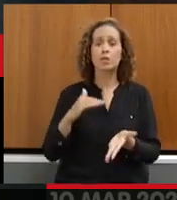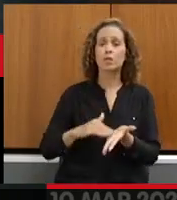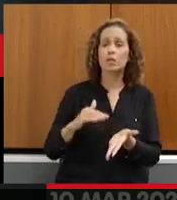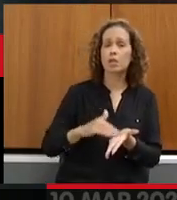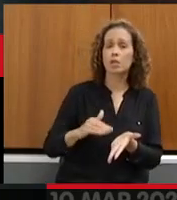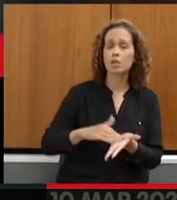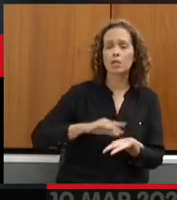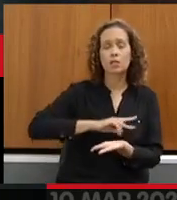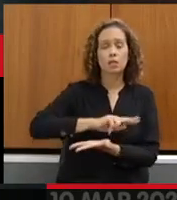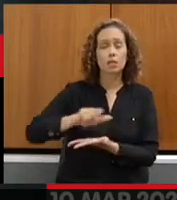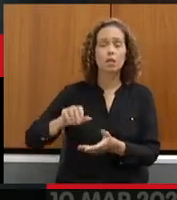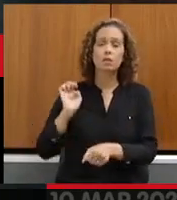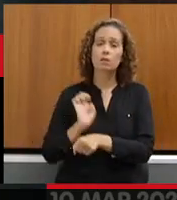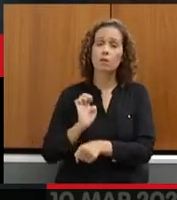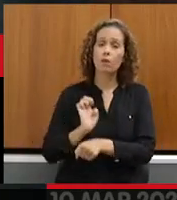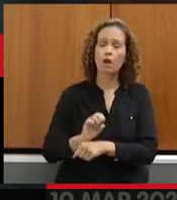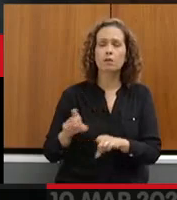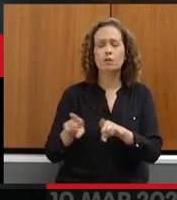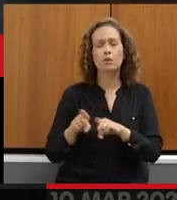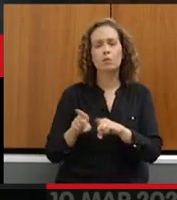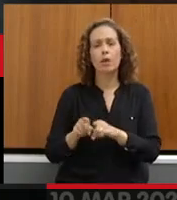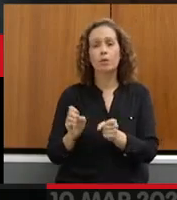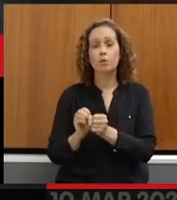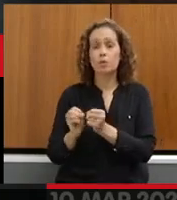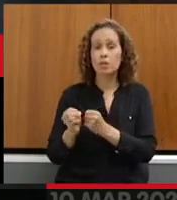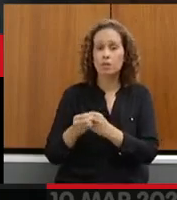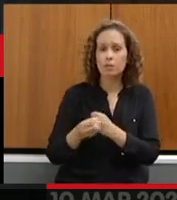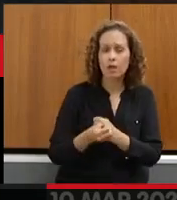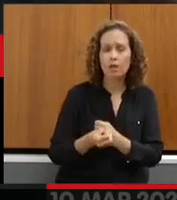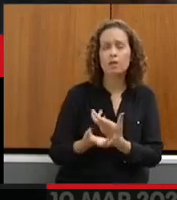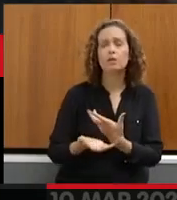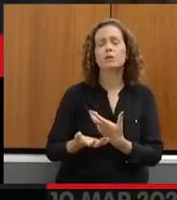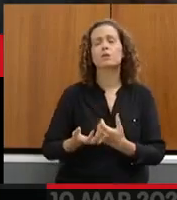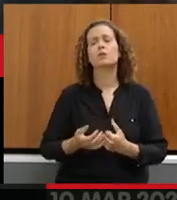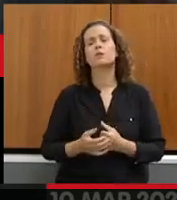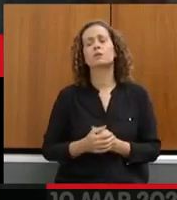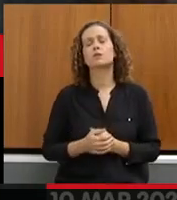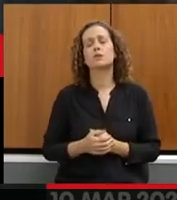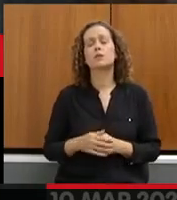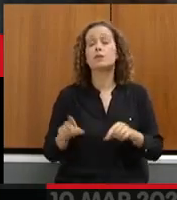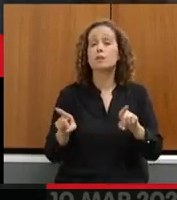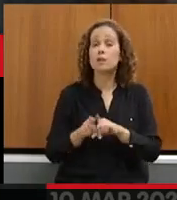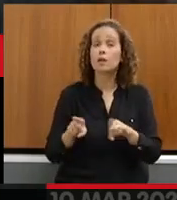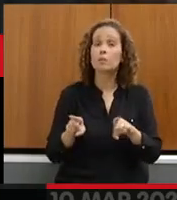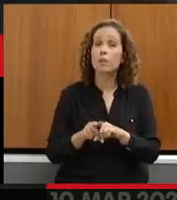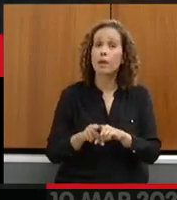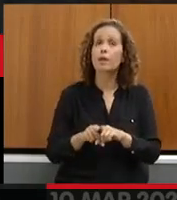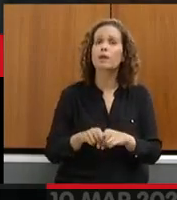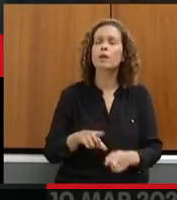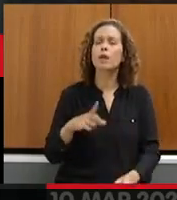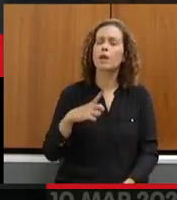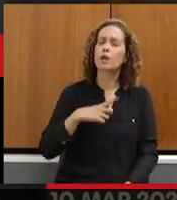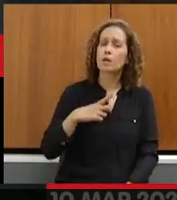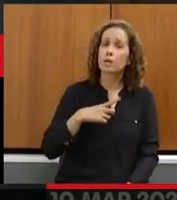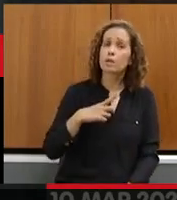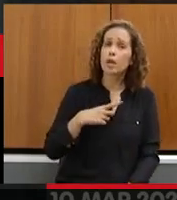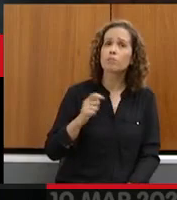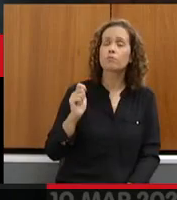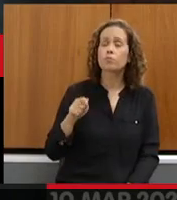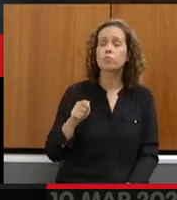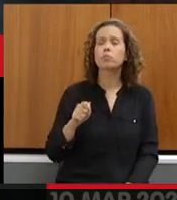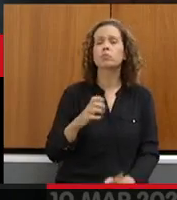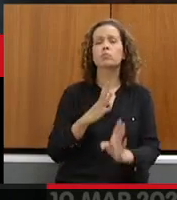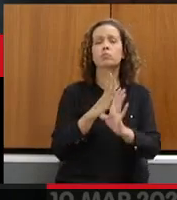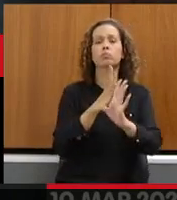secretários estaduais secretários municipais e outros órgãos estaduais entram também nessa preferência mas lá na